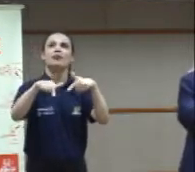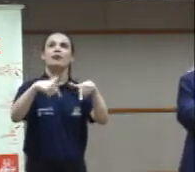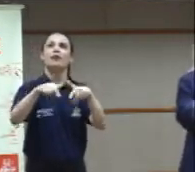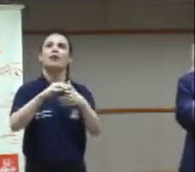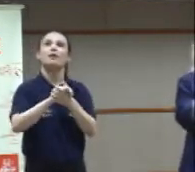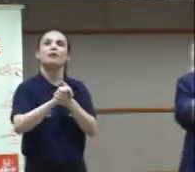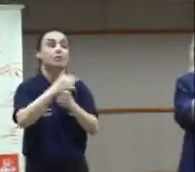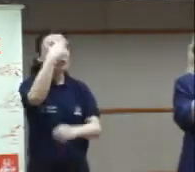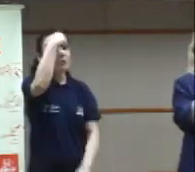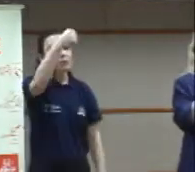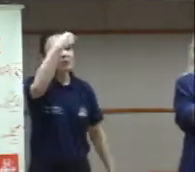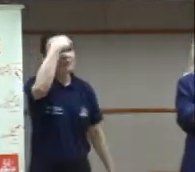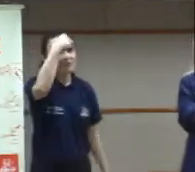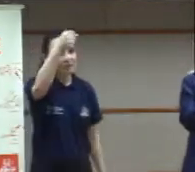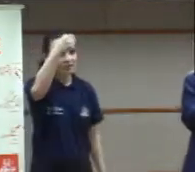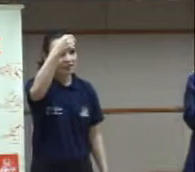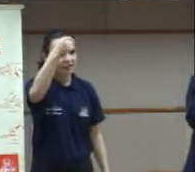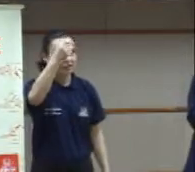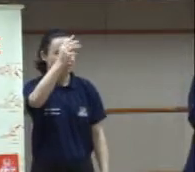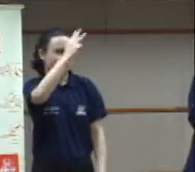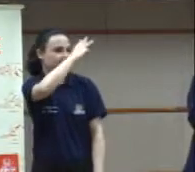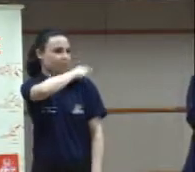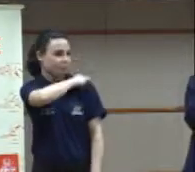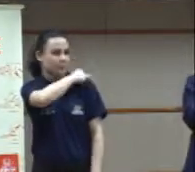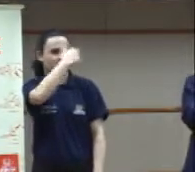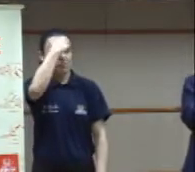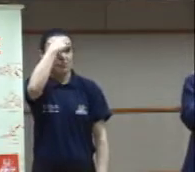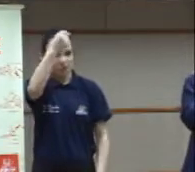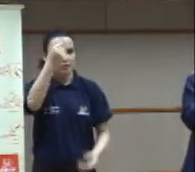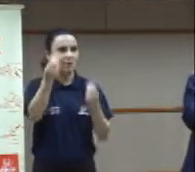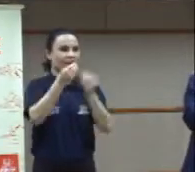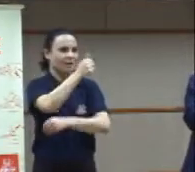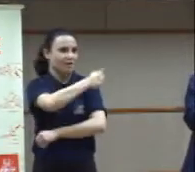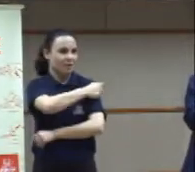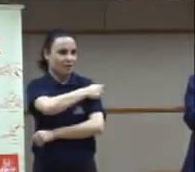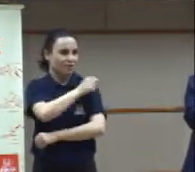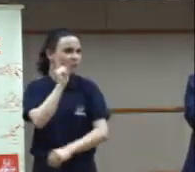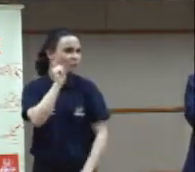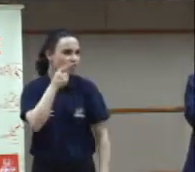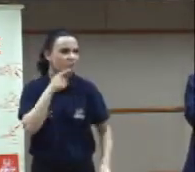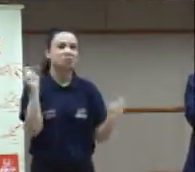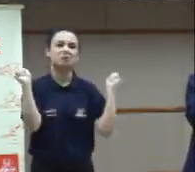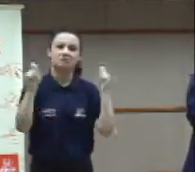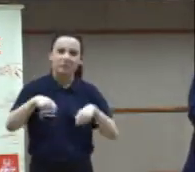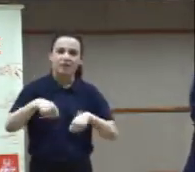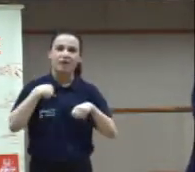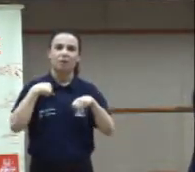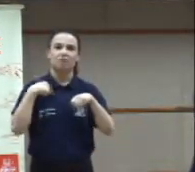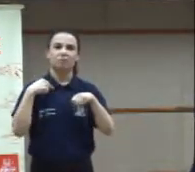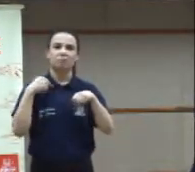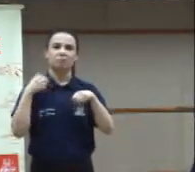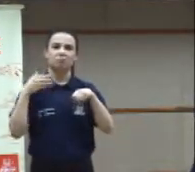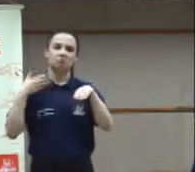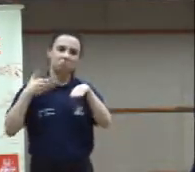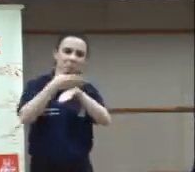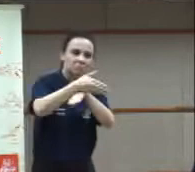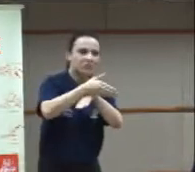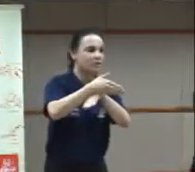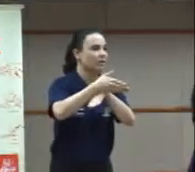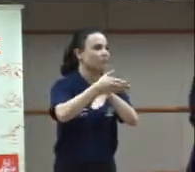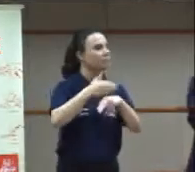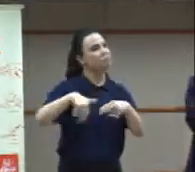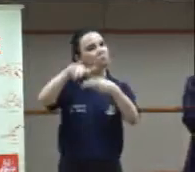fazer para termos os nossos alunos surdos fazendo seus cursos com pleno proveito